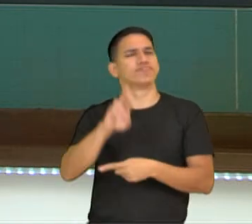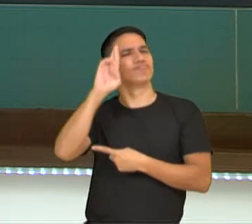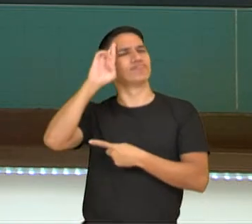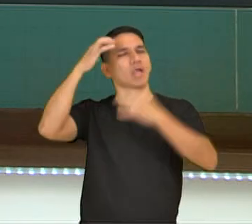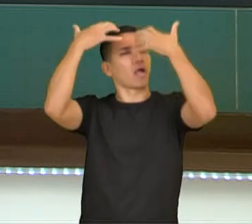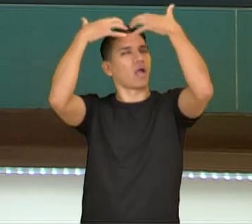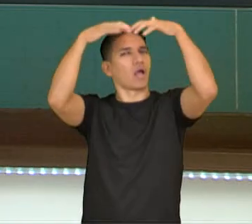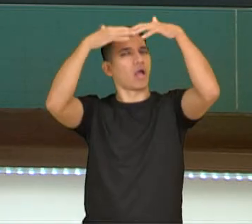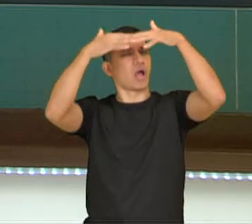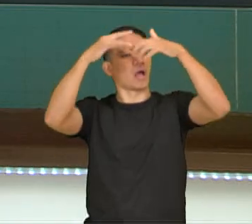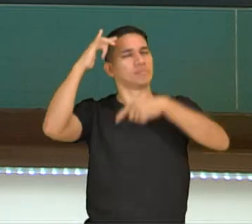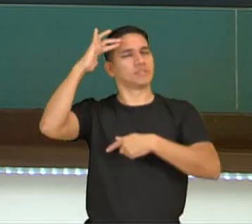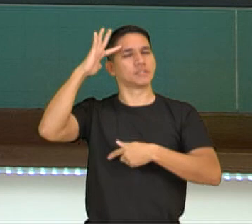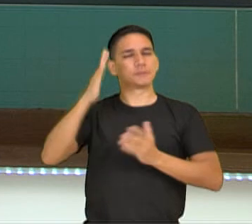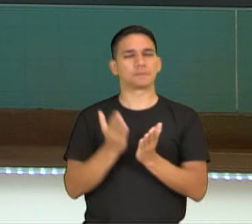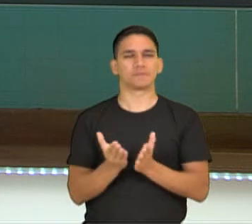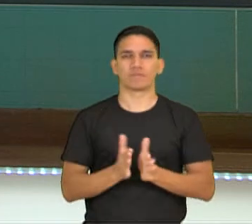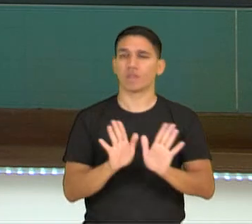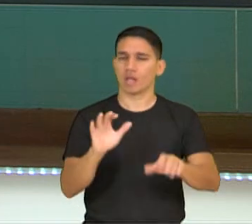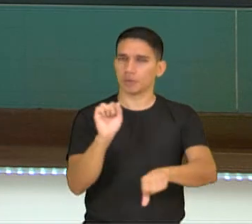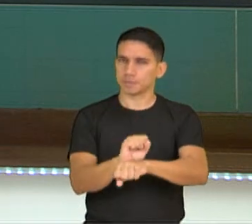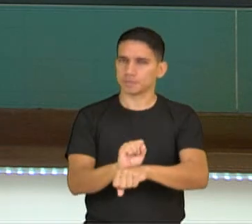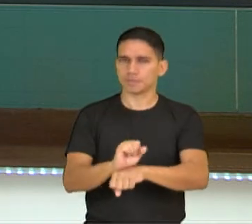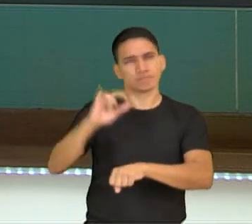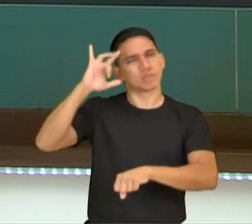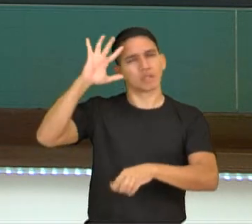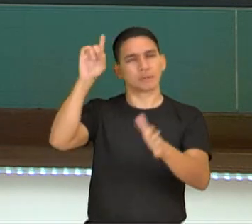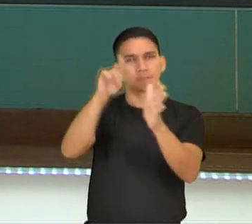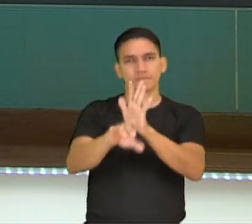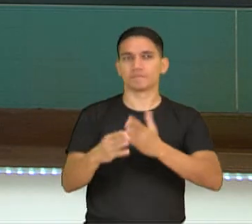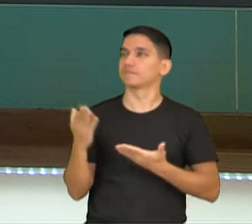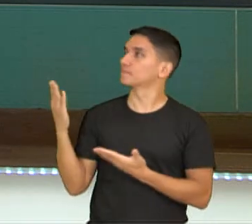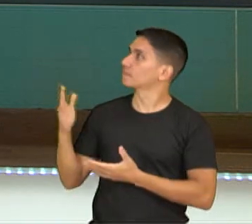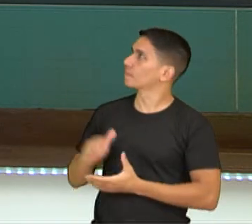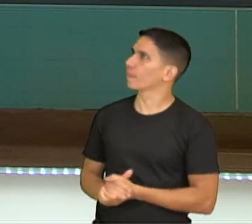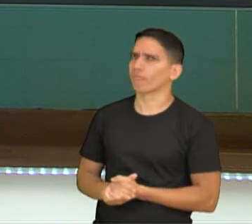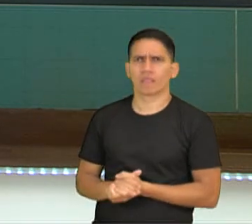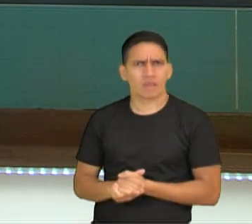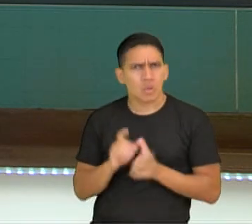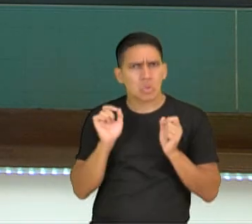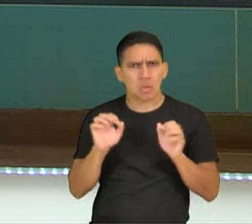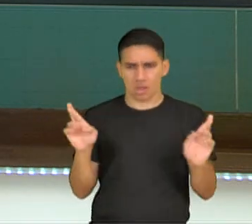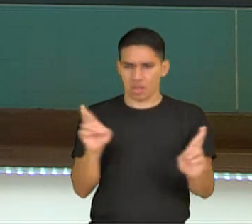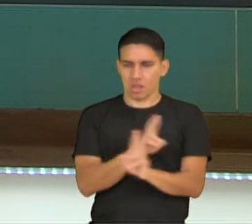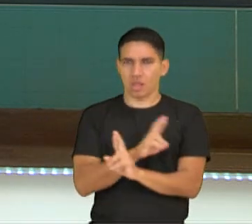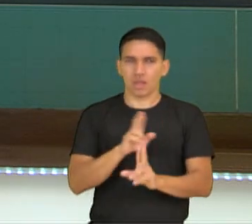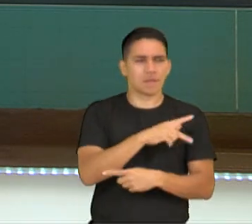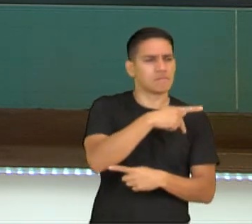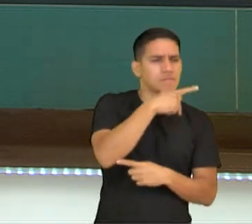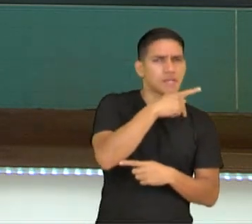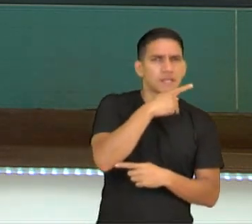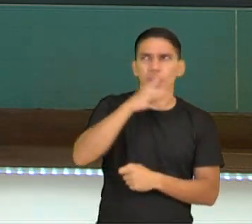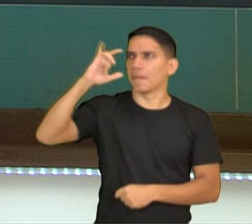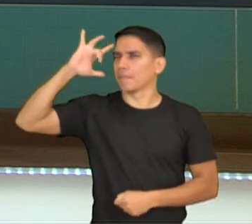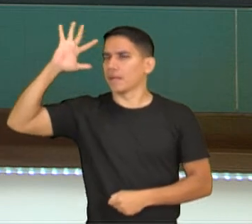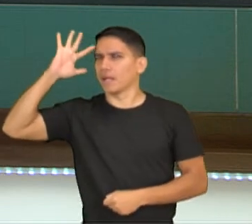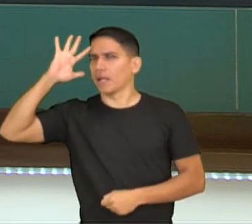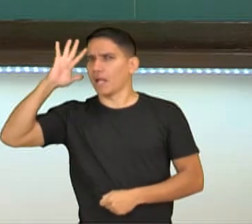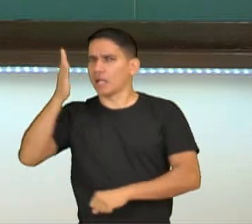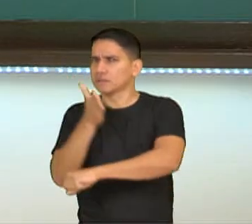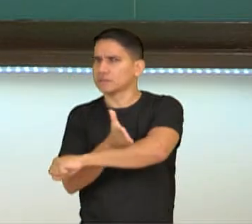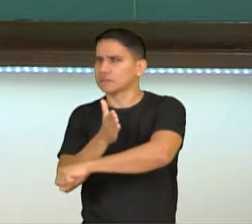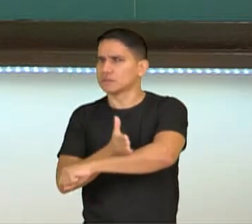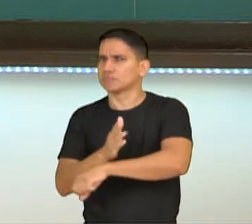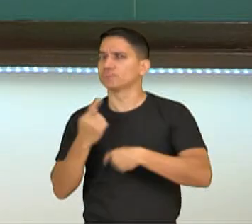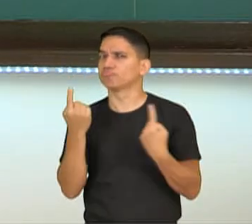Então vamos fazer uma pausa e pensar sobre essa pergunta. Qual é a relação entre o platonismo e a filosofia